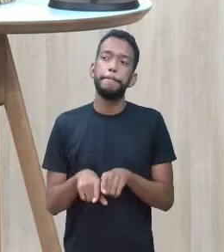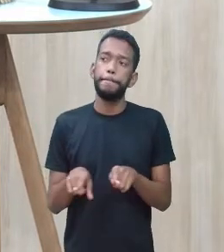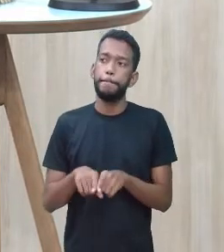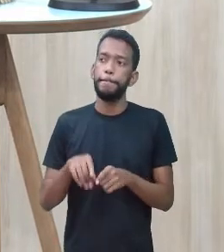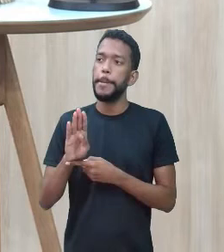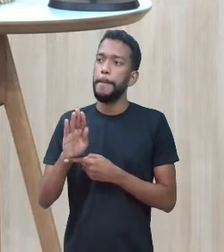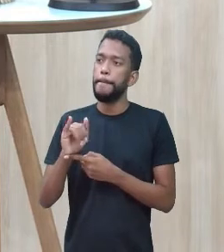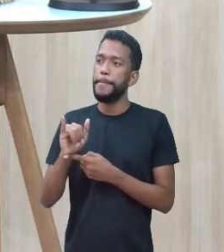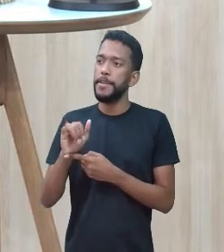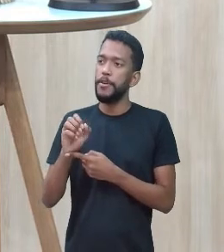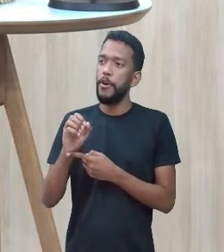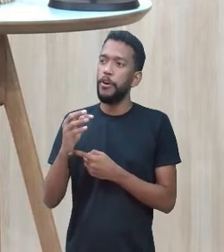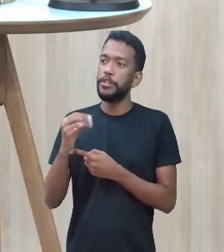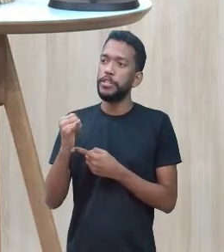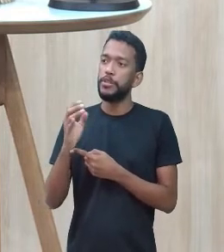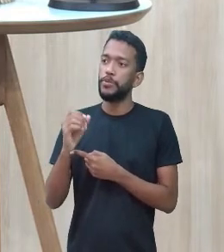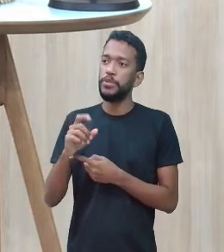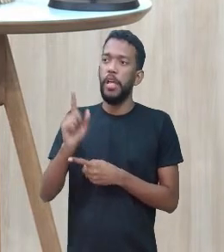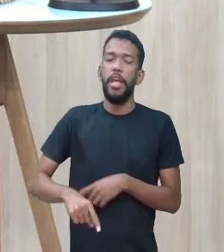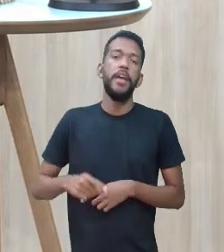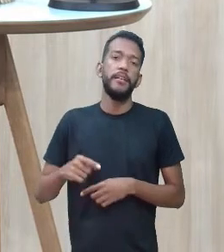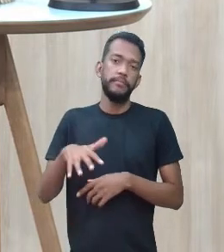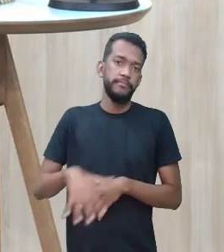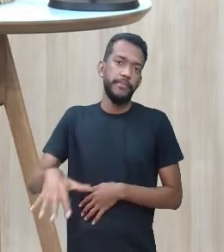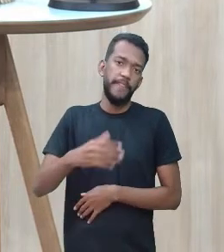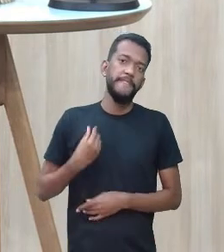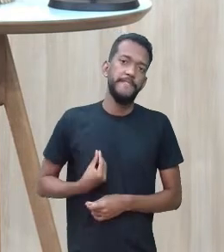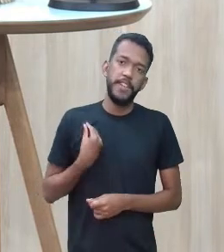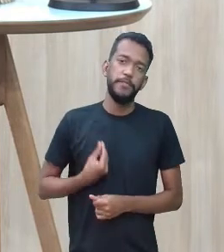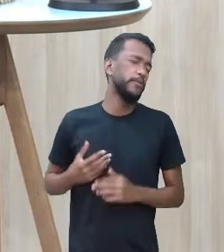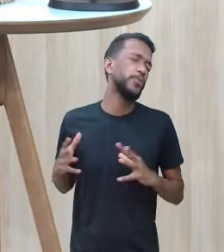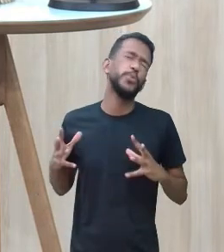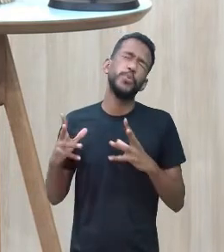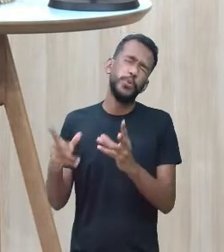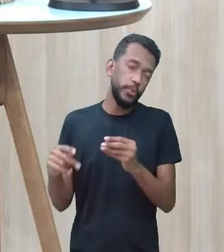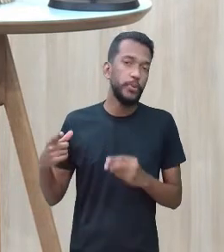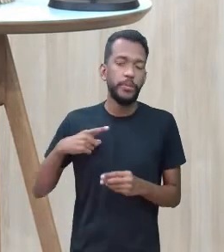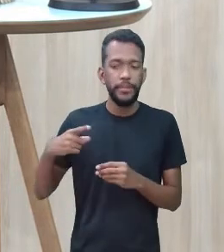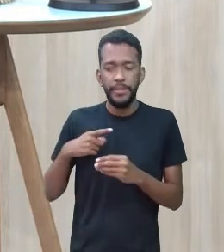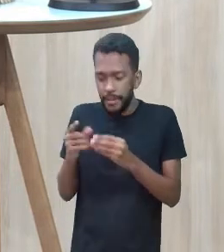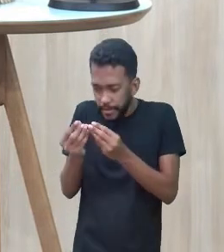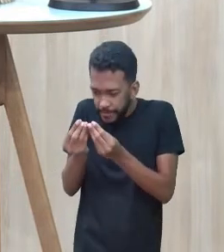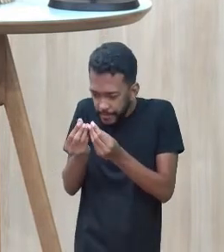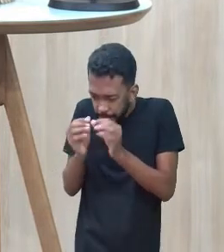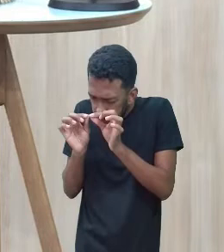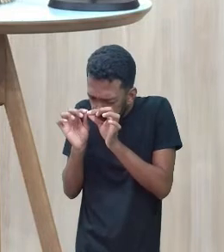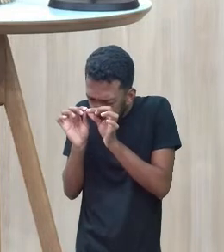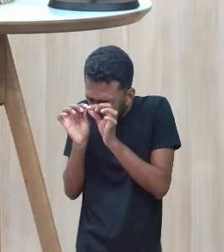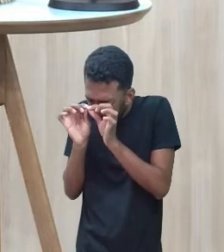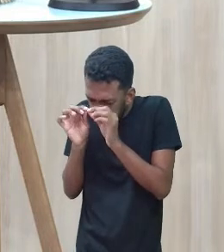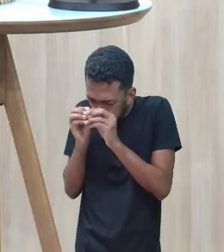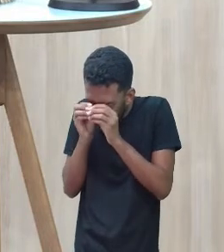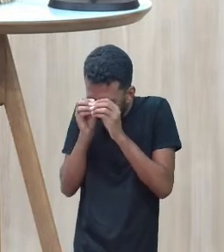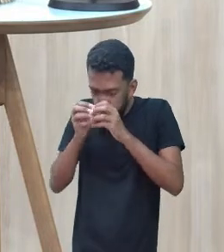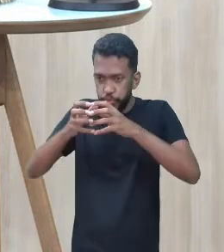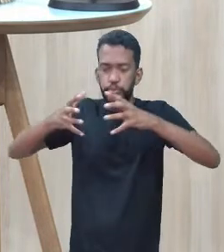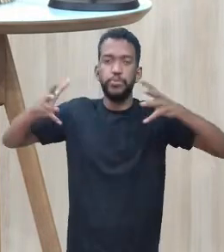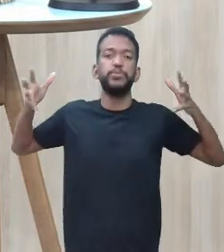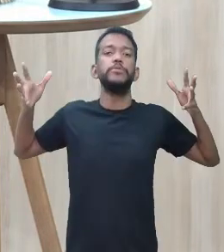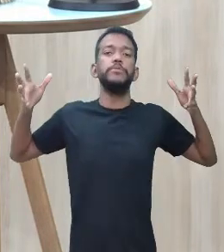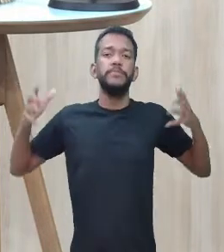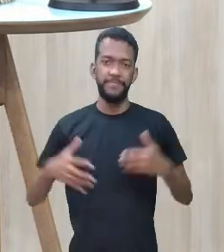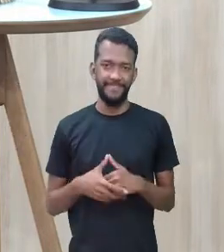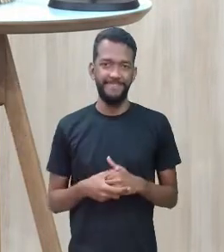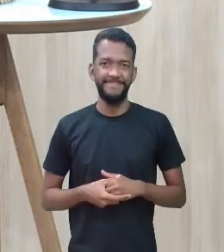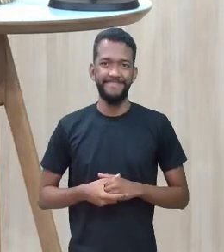bióticos são formados pelos seres vivos. Todos os seres vivos, desde os seres microscópicos aos seres maiores, os